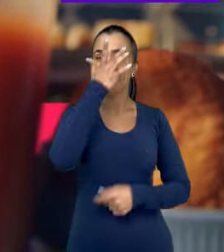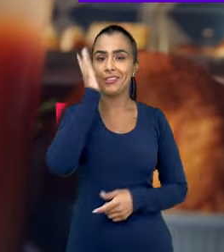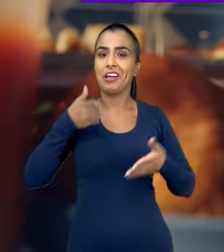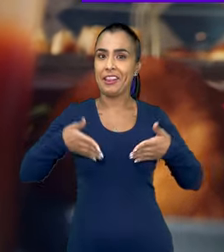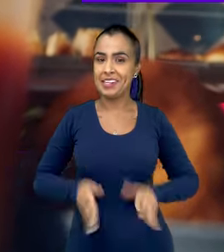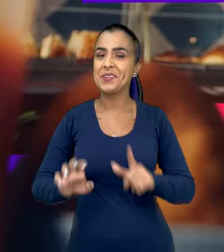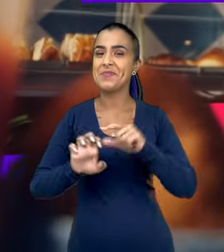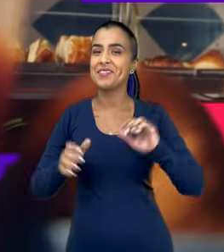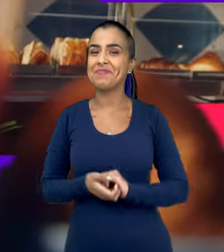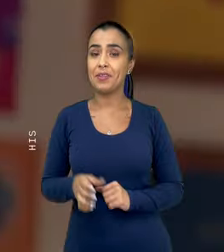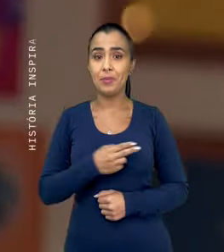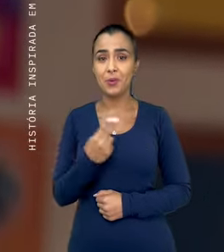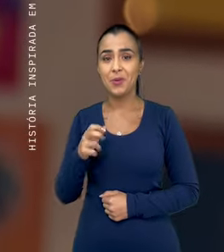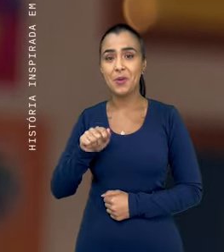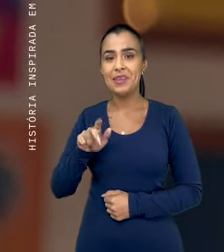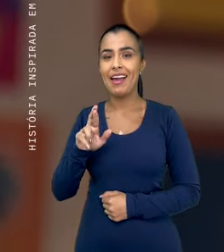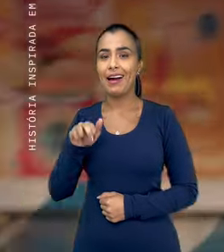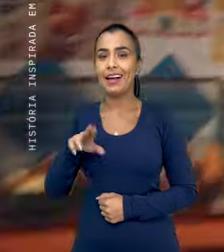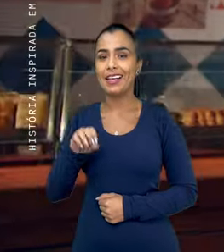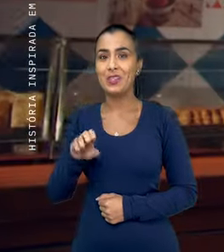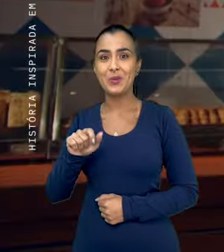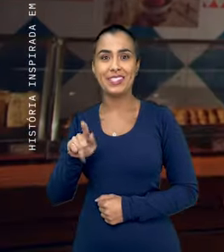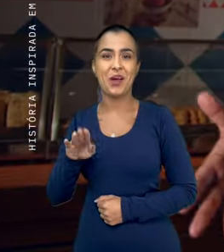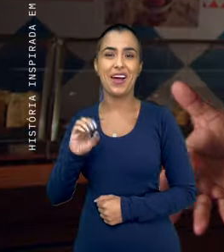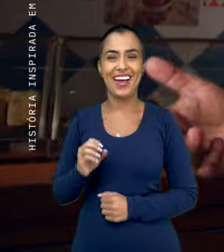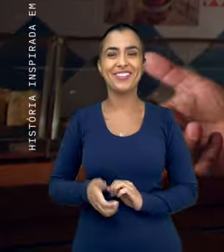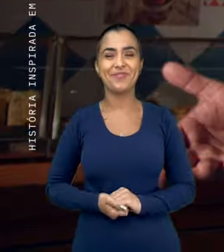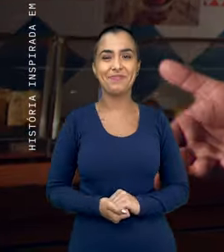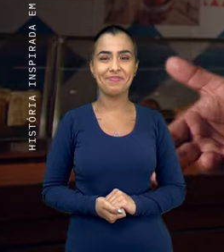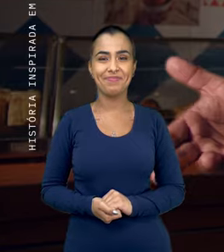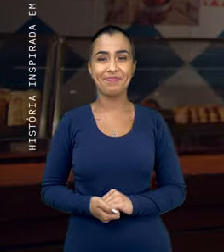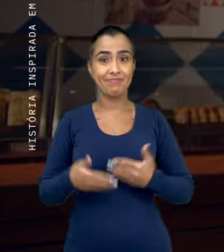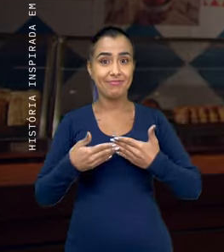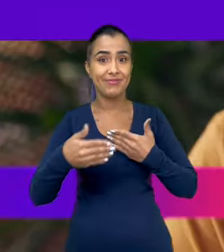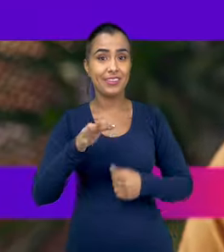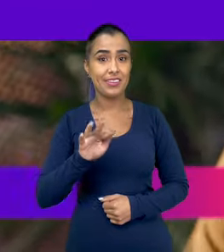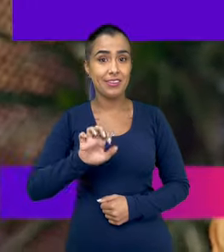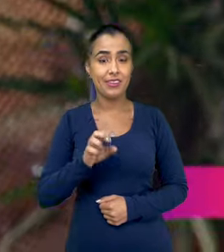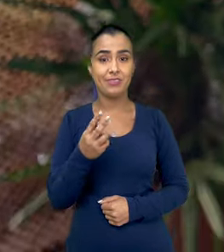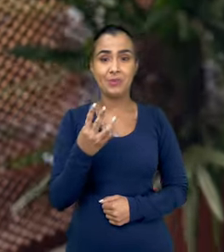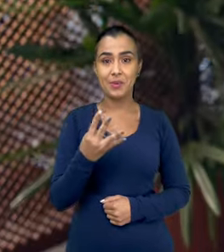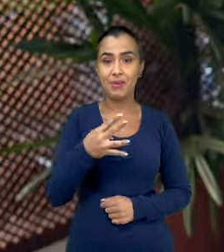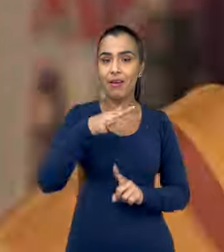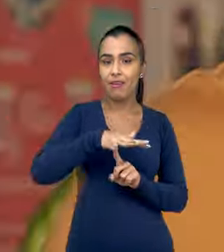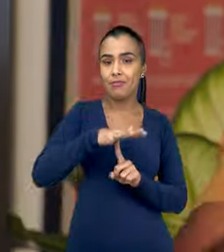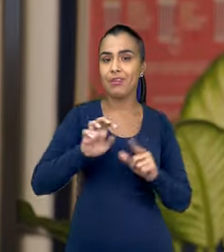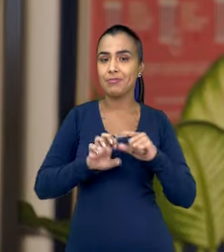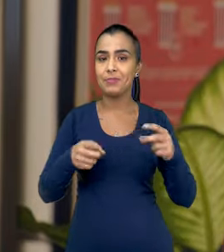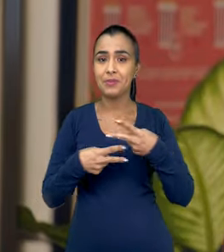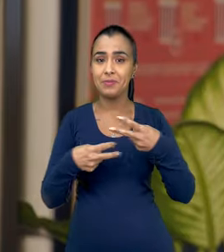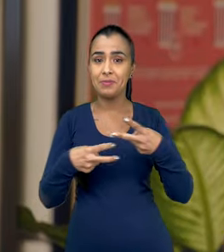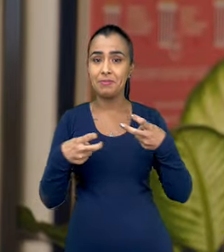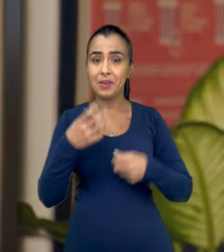Tem gente que nasceu pra empreender. Meu nome? Arlindo Salgado. Vem aí a FE24, a Feira